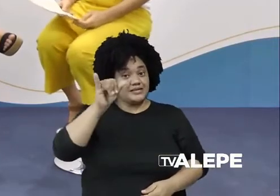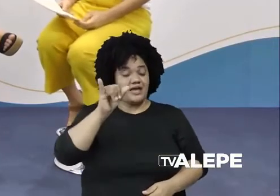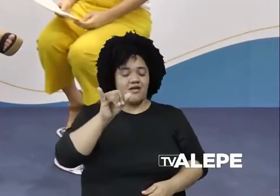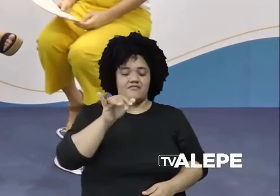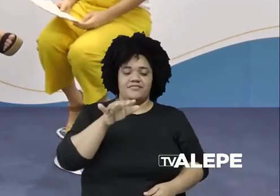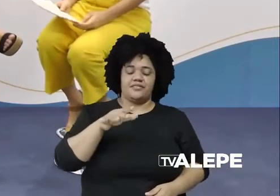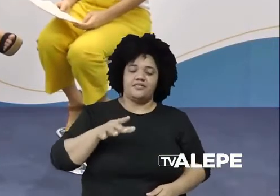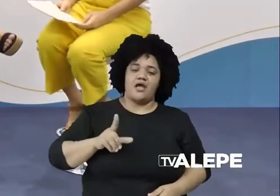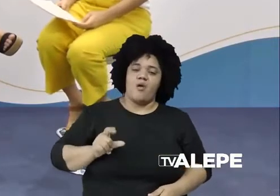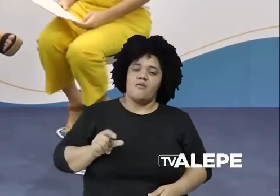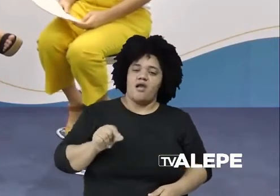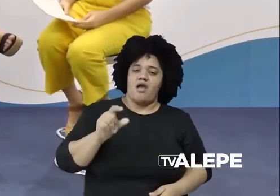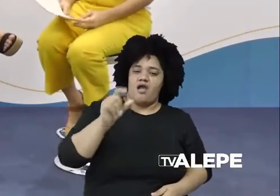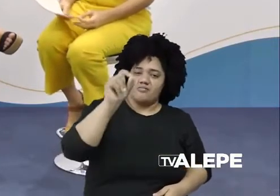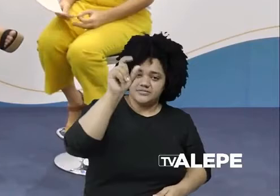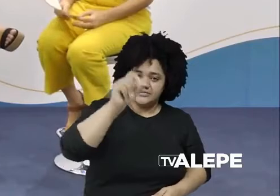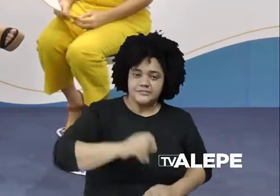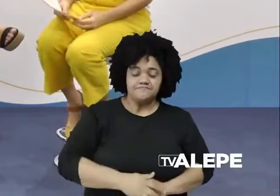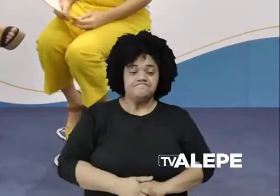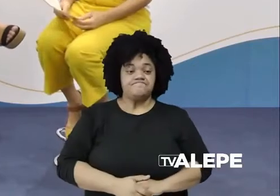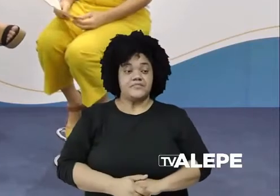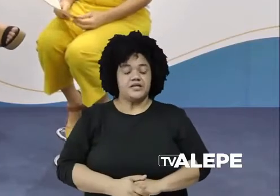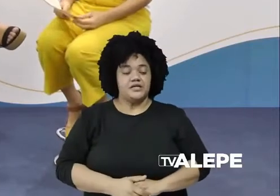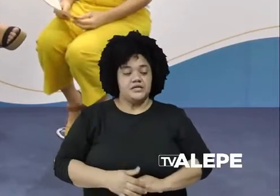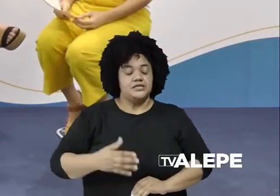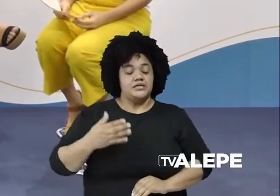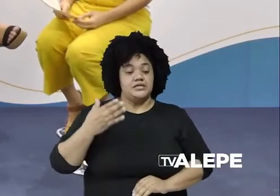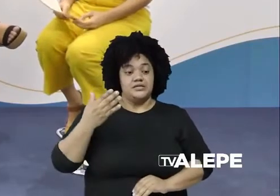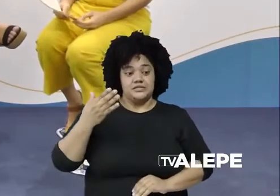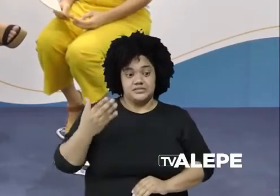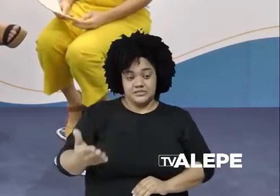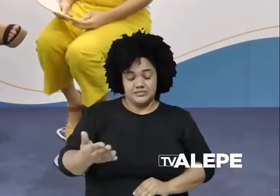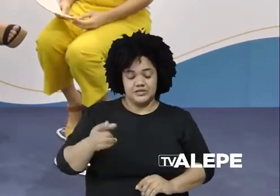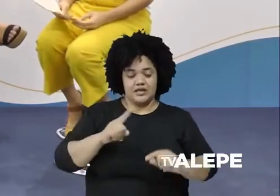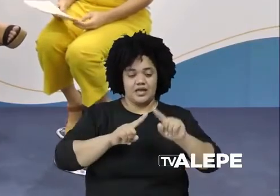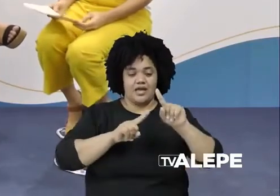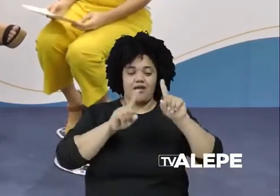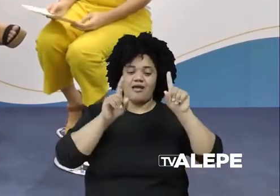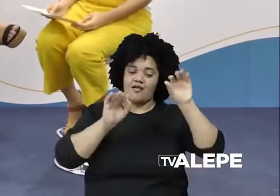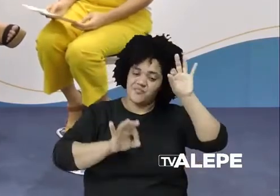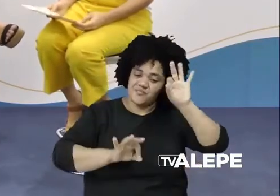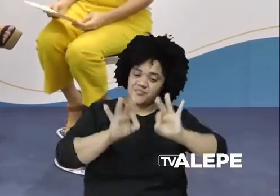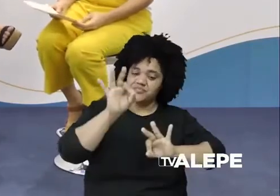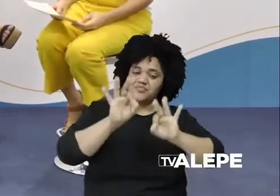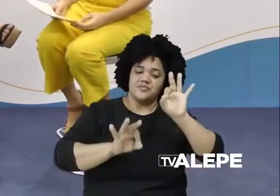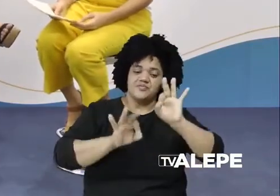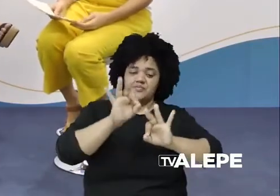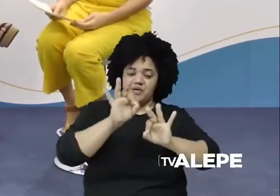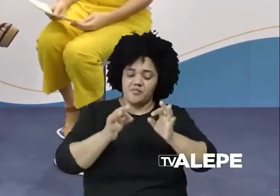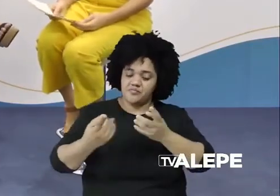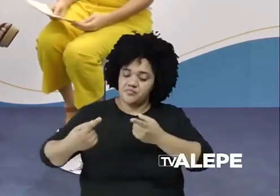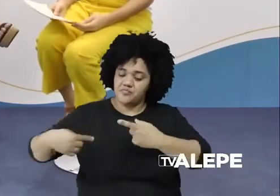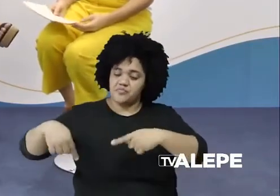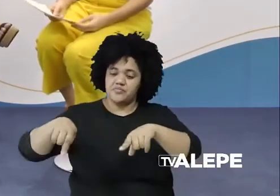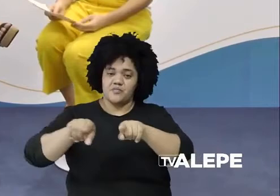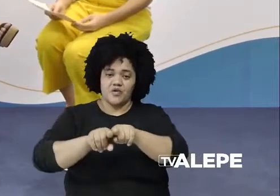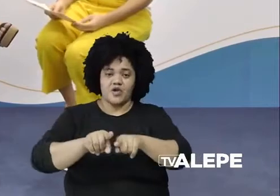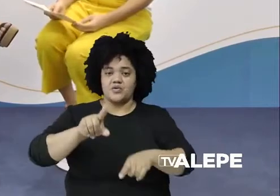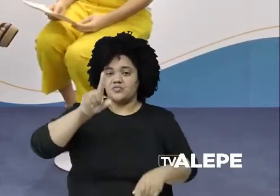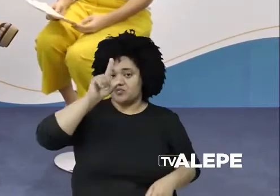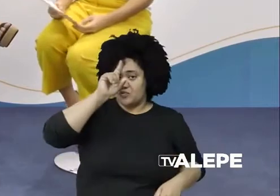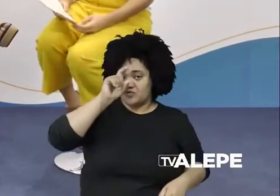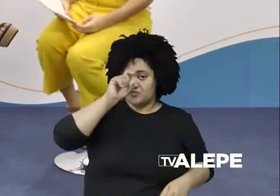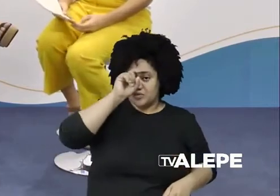câncer. Isso, na verdade, é um projeto que a gente tem em parceria com o